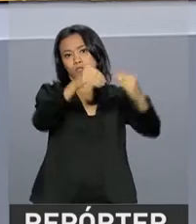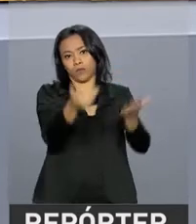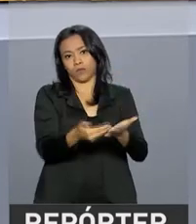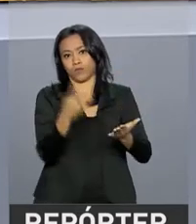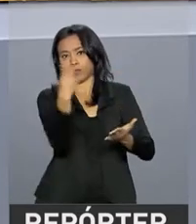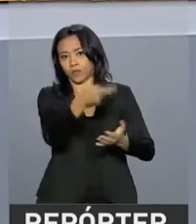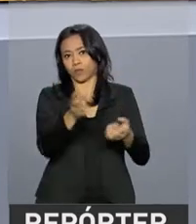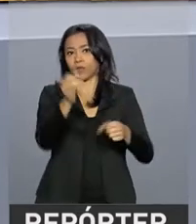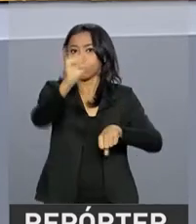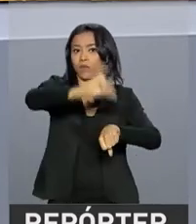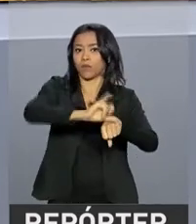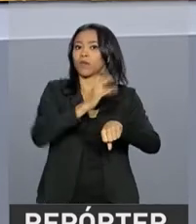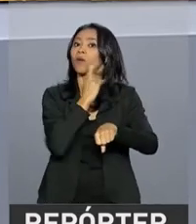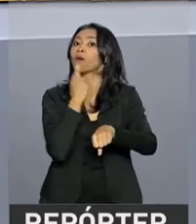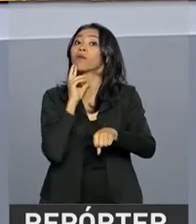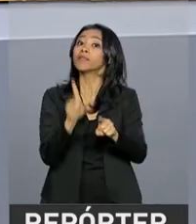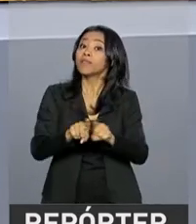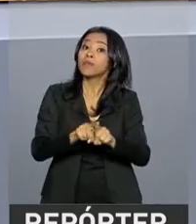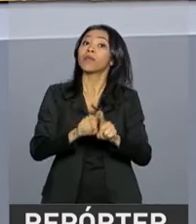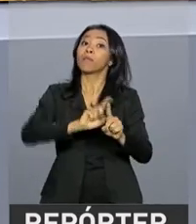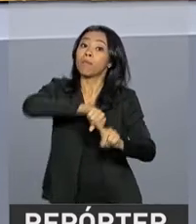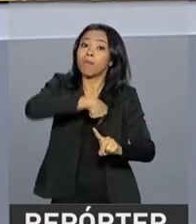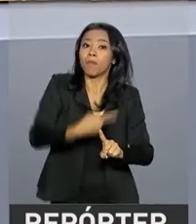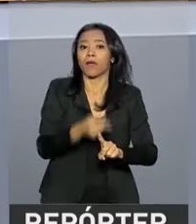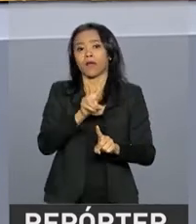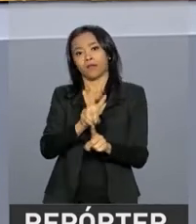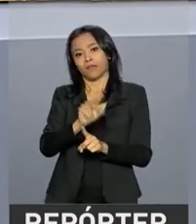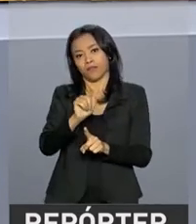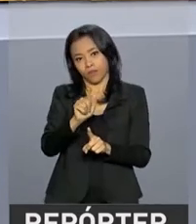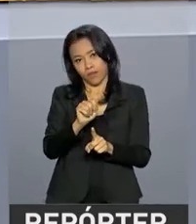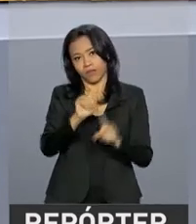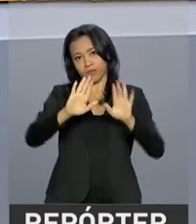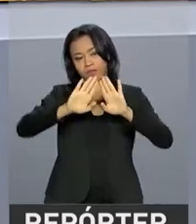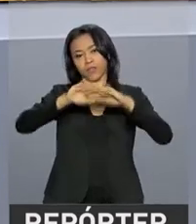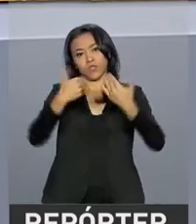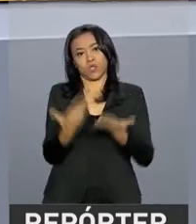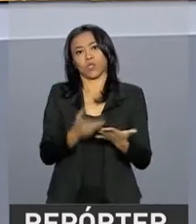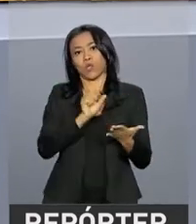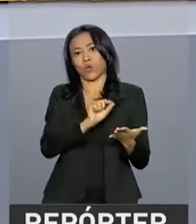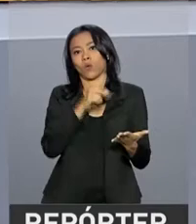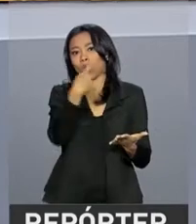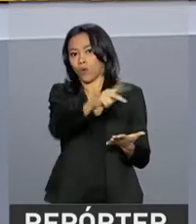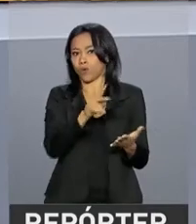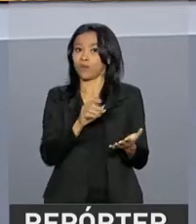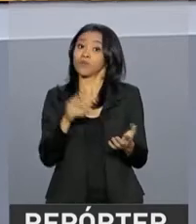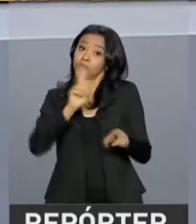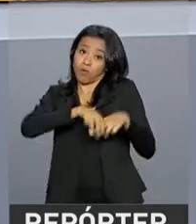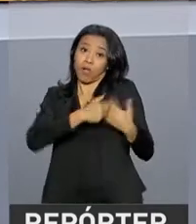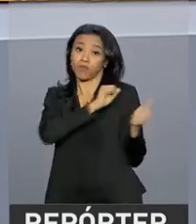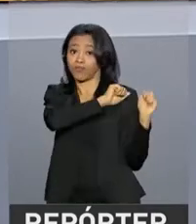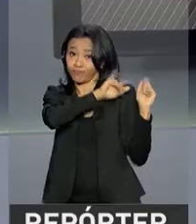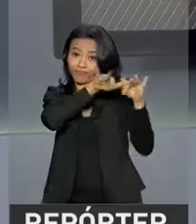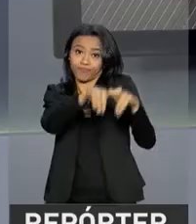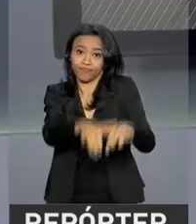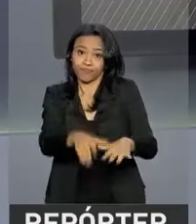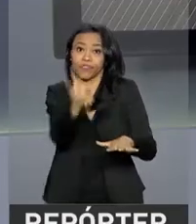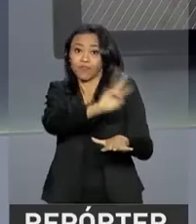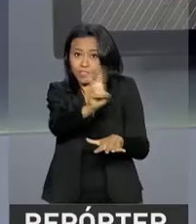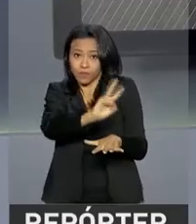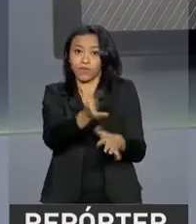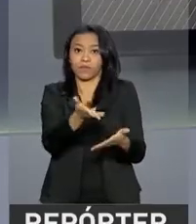em roraima e também para aumentar o número de vagas na rede de ensino considerando o aumento no fluxo de imigrantes